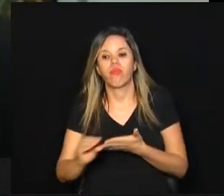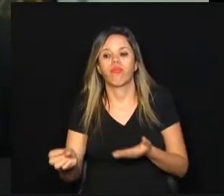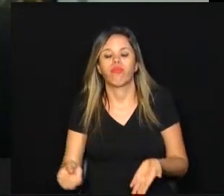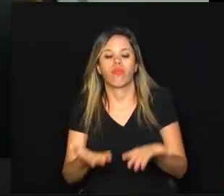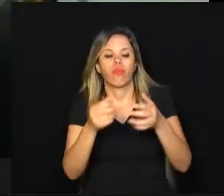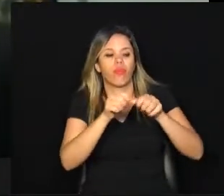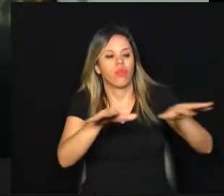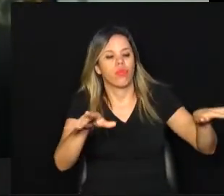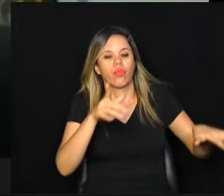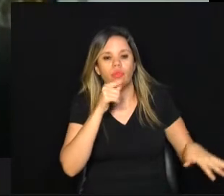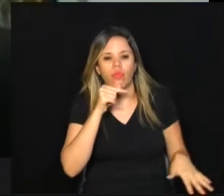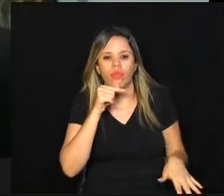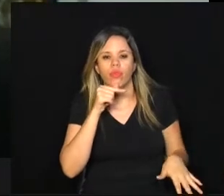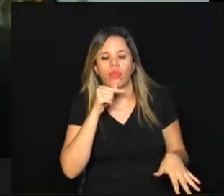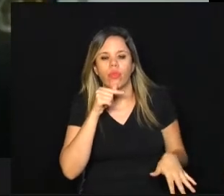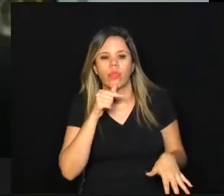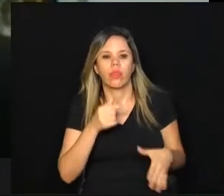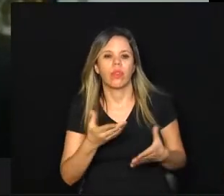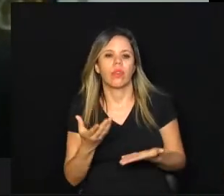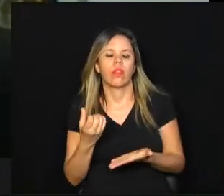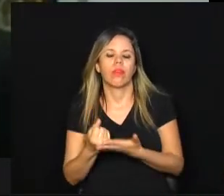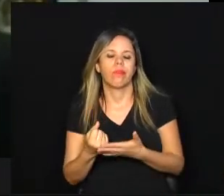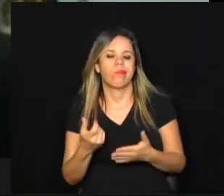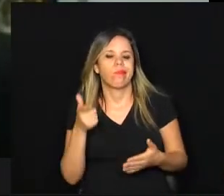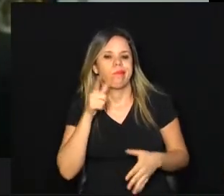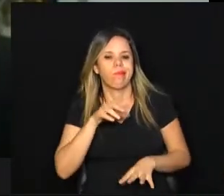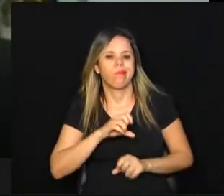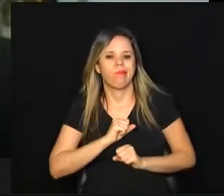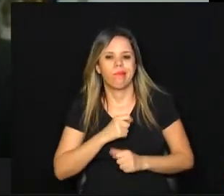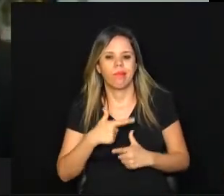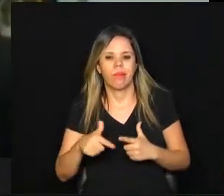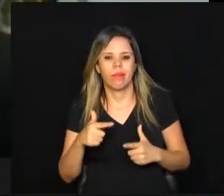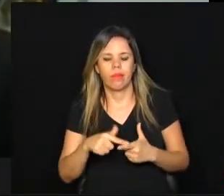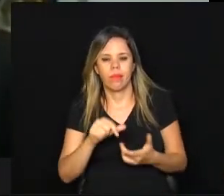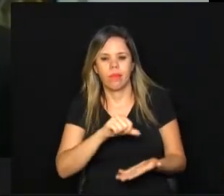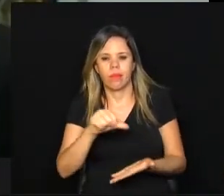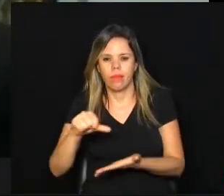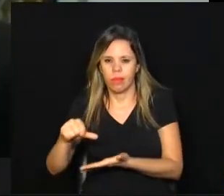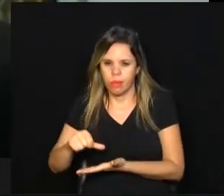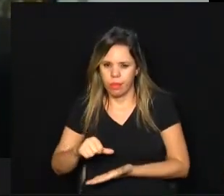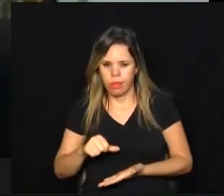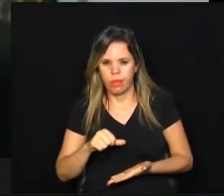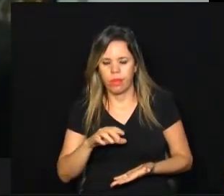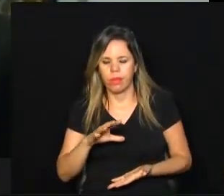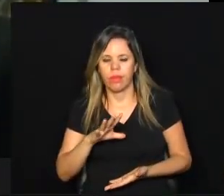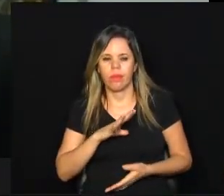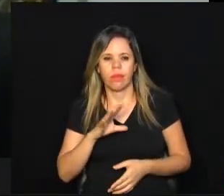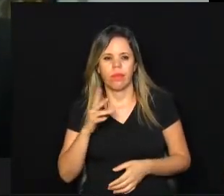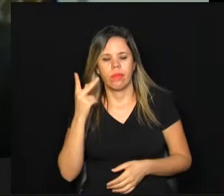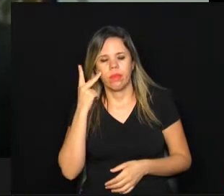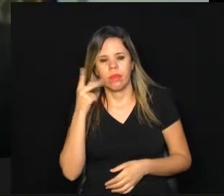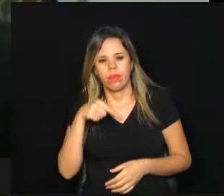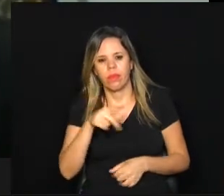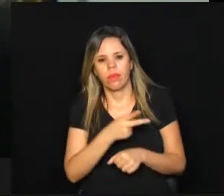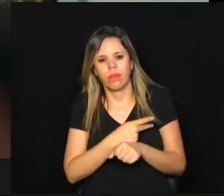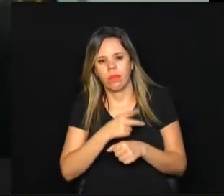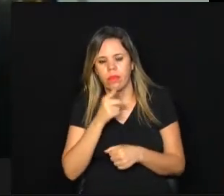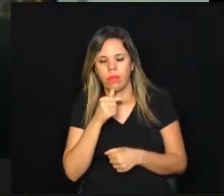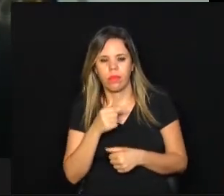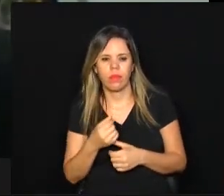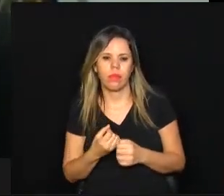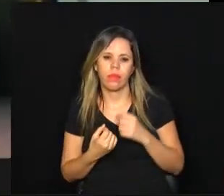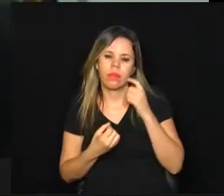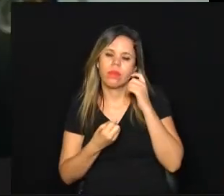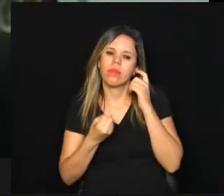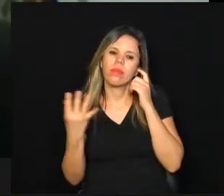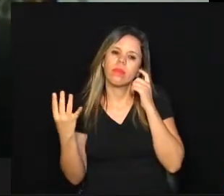e exportadora de problemas, porque em cada região que a grande São Paulo vai procurar uma água, sejam quantos